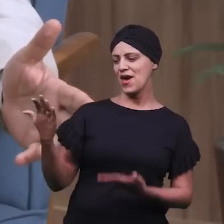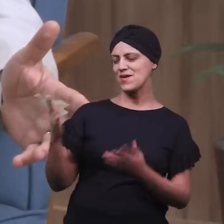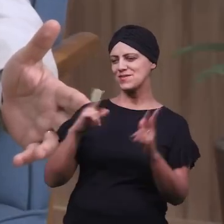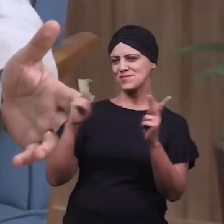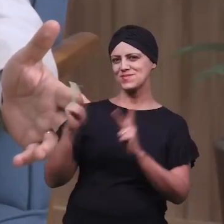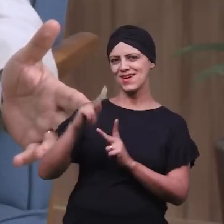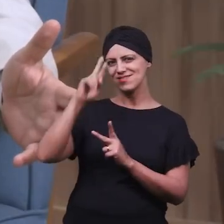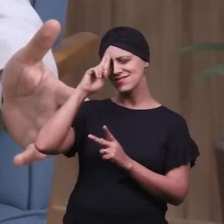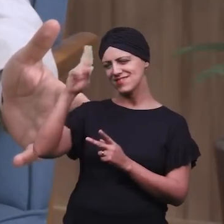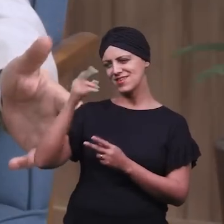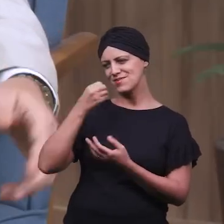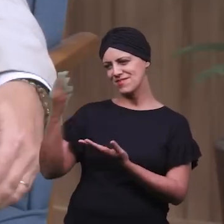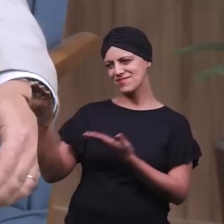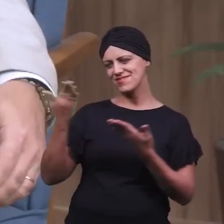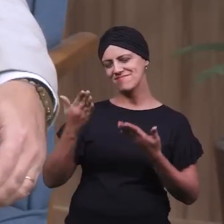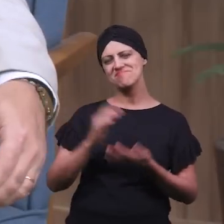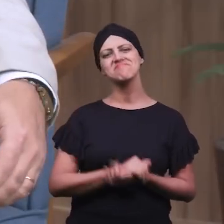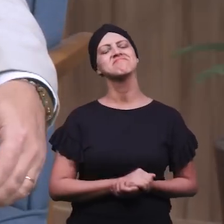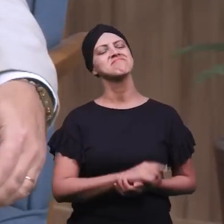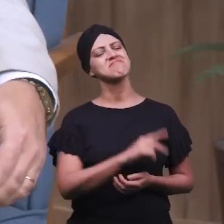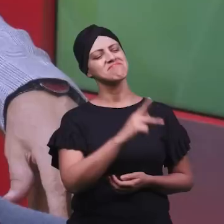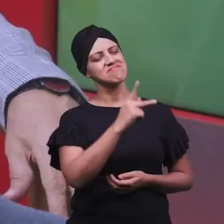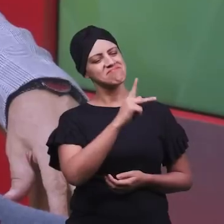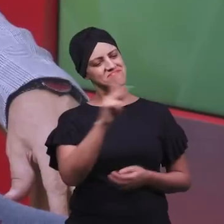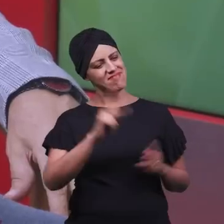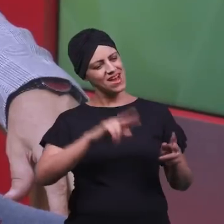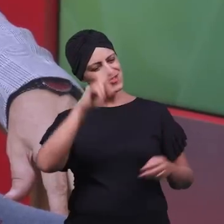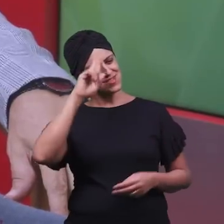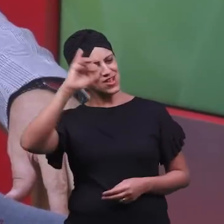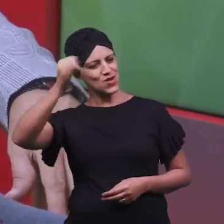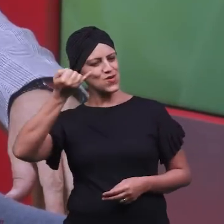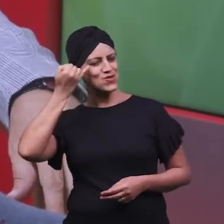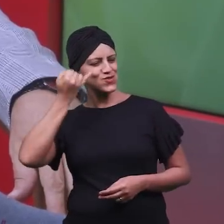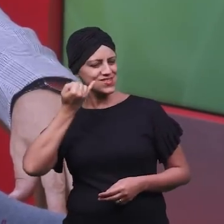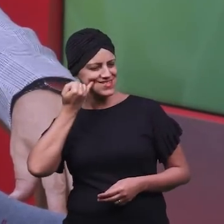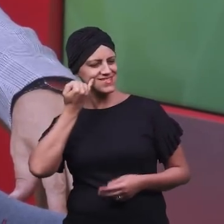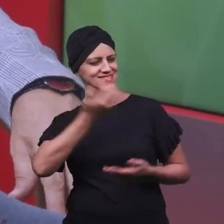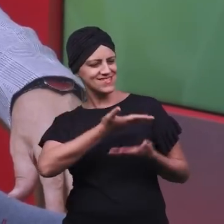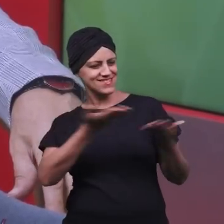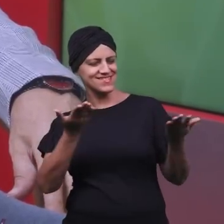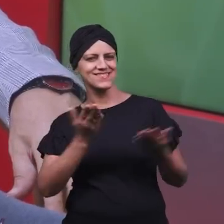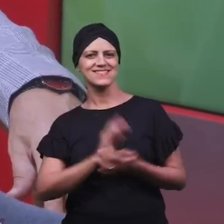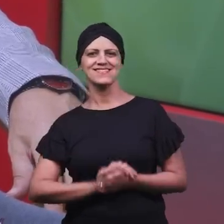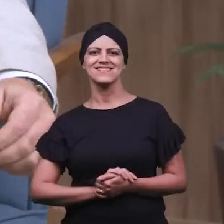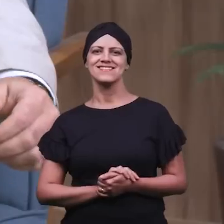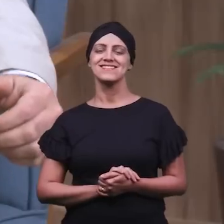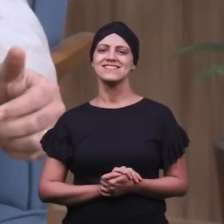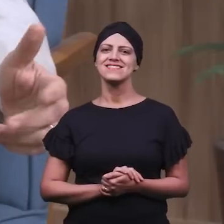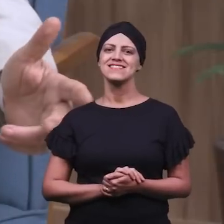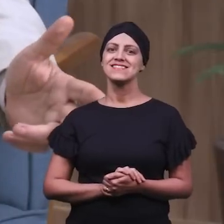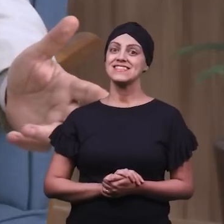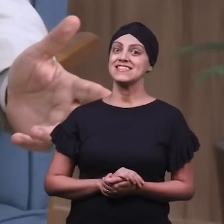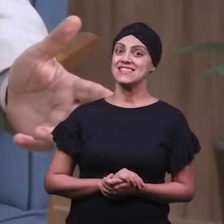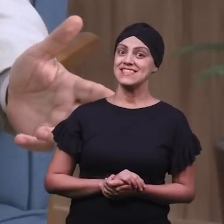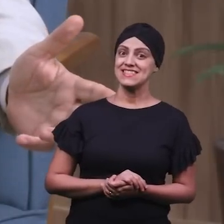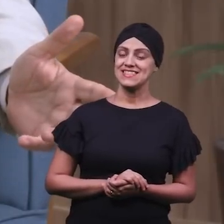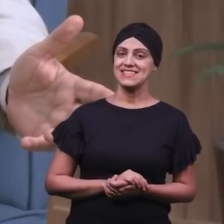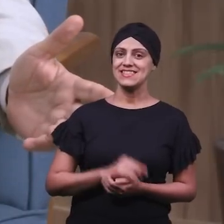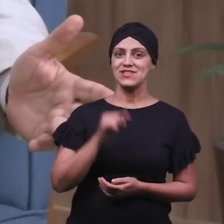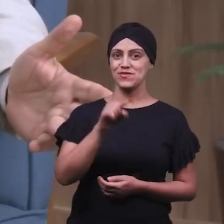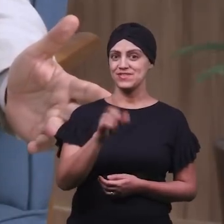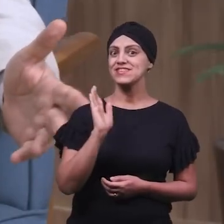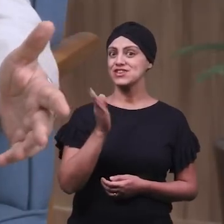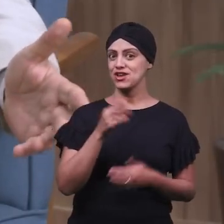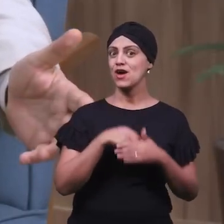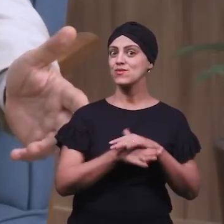Daniel, paz do Senhor, tudo bem? Seja bem-vindo. Paz do Senhor, Josias, paz do Senhor a todos, queridos. Amém. E como você